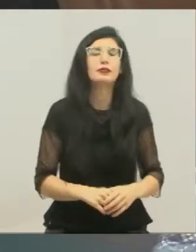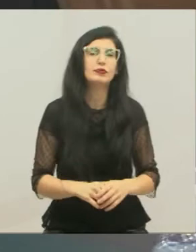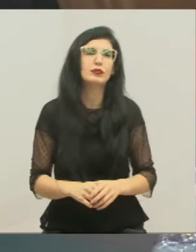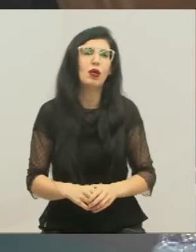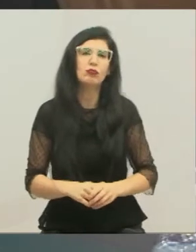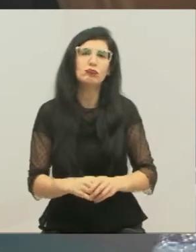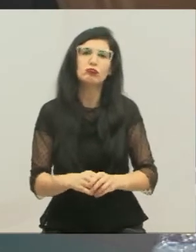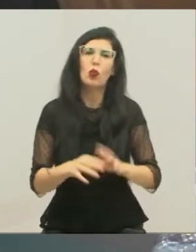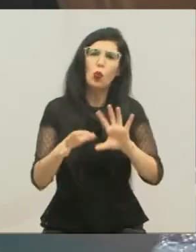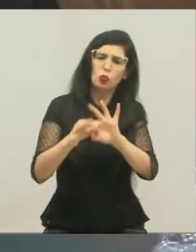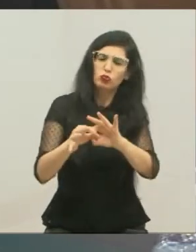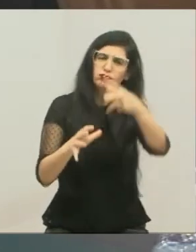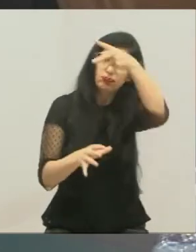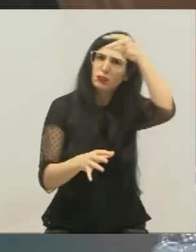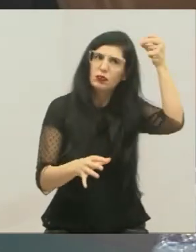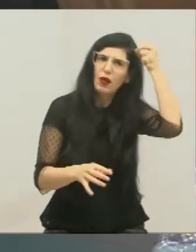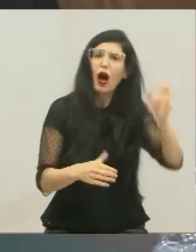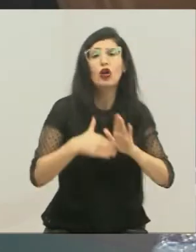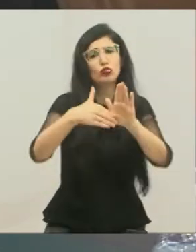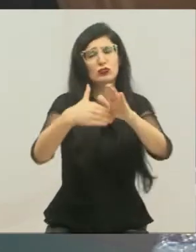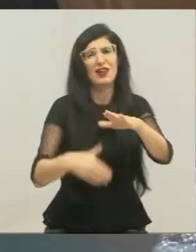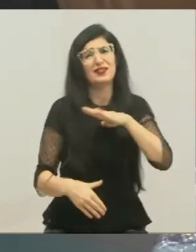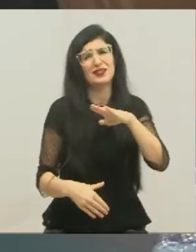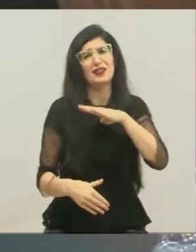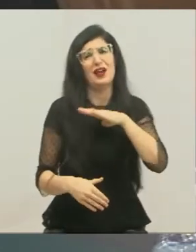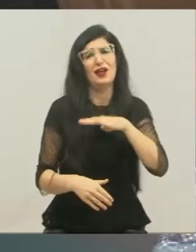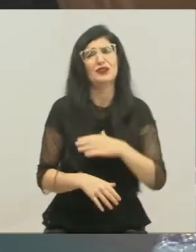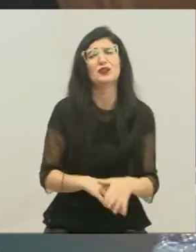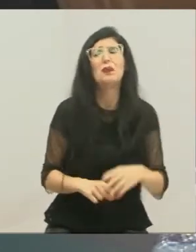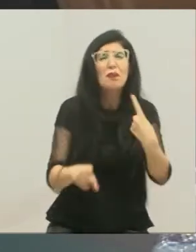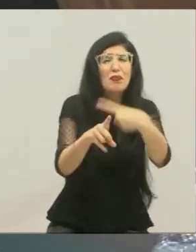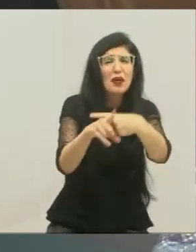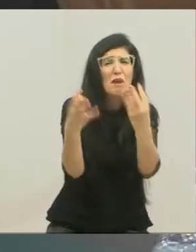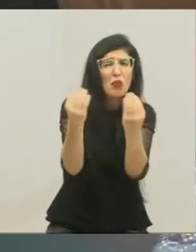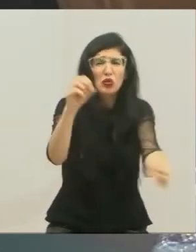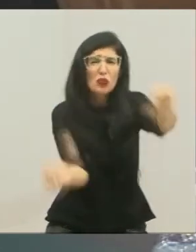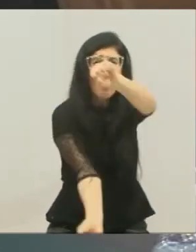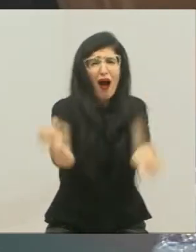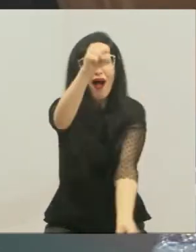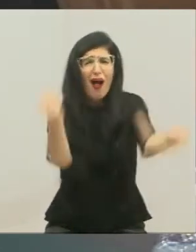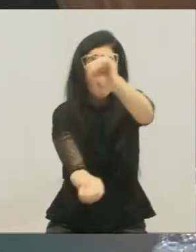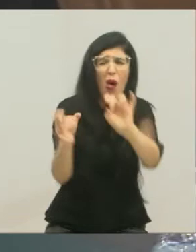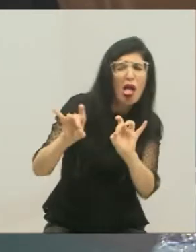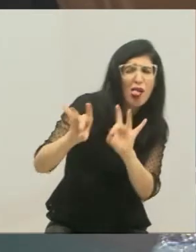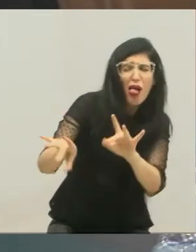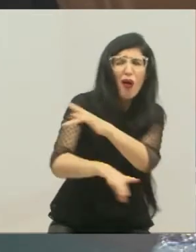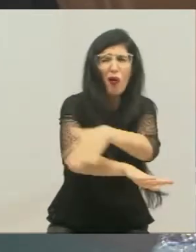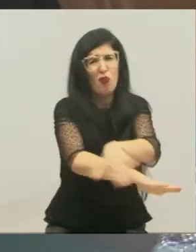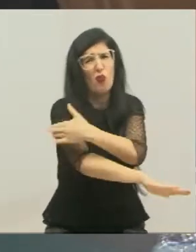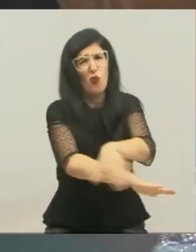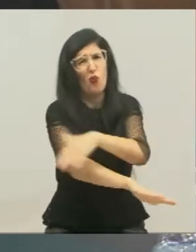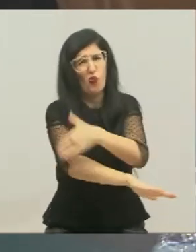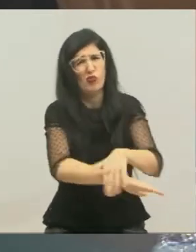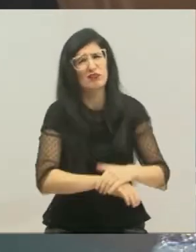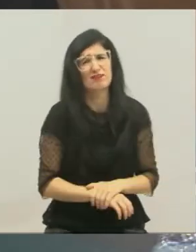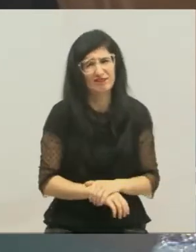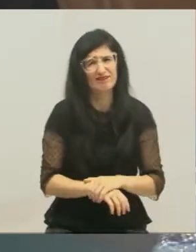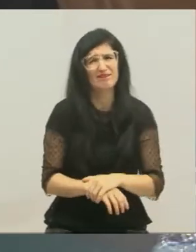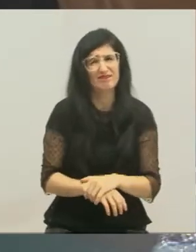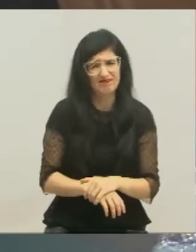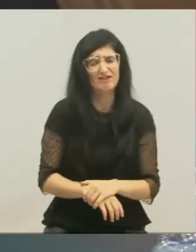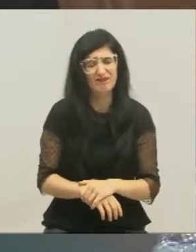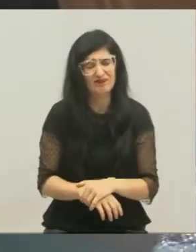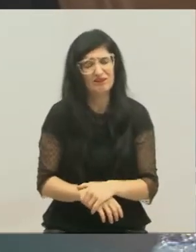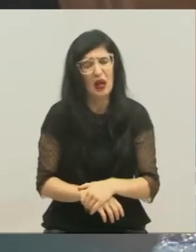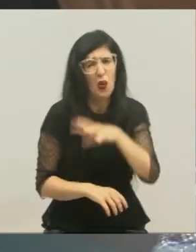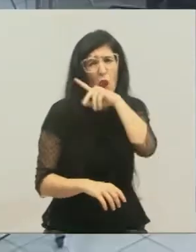trabalho na nossa cidade, de recolhimento desses carros antigos em situação de abandono na rua. Conto com o voto favorável de vocês. Muito obrigado.